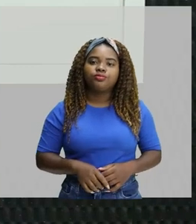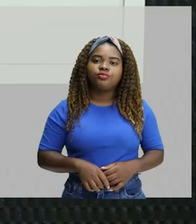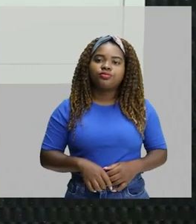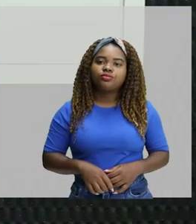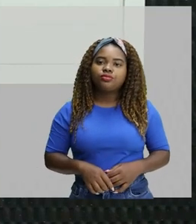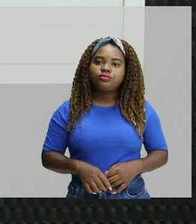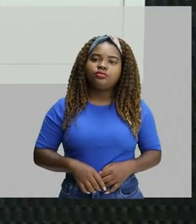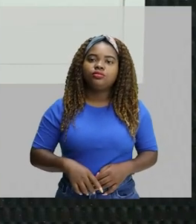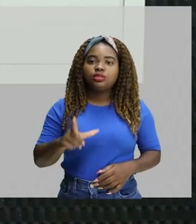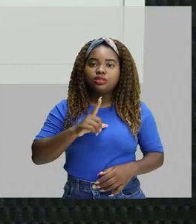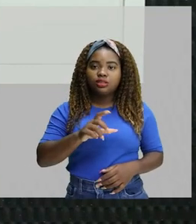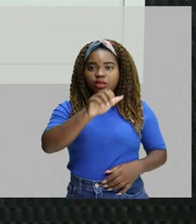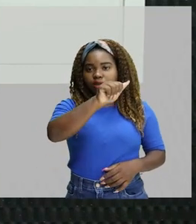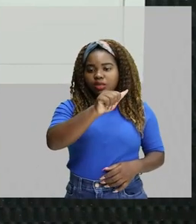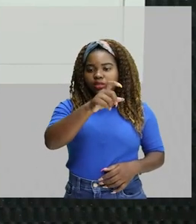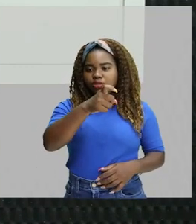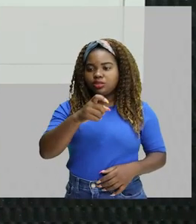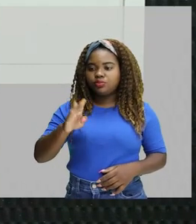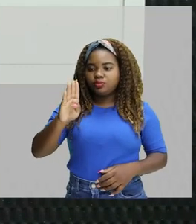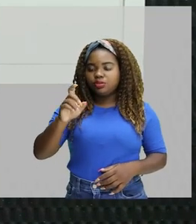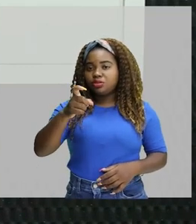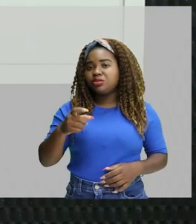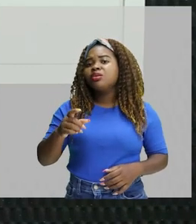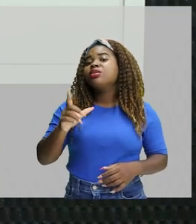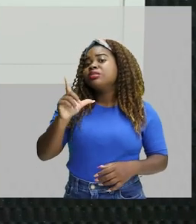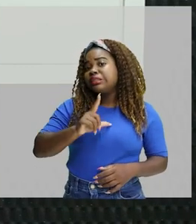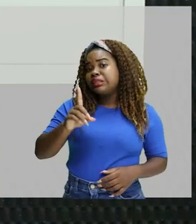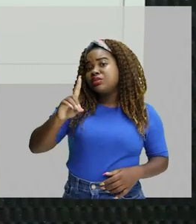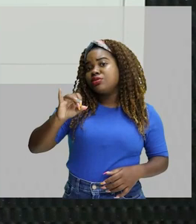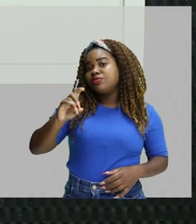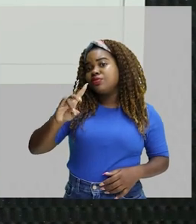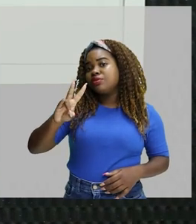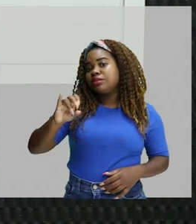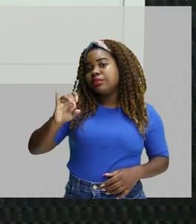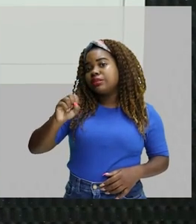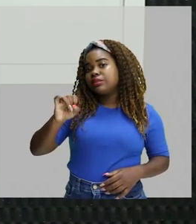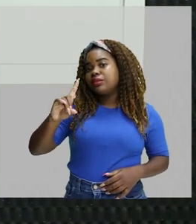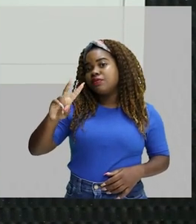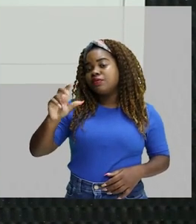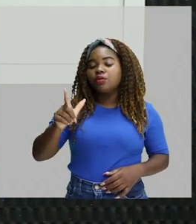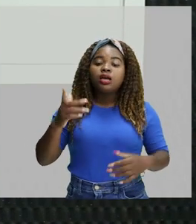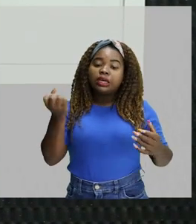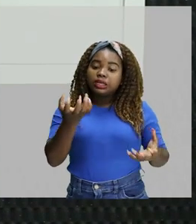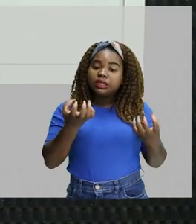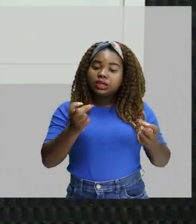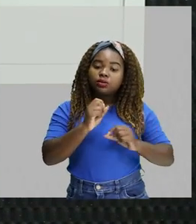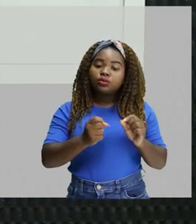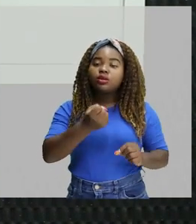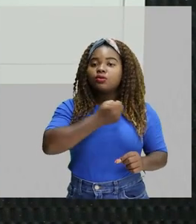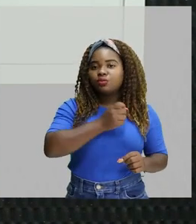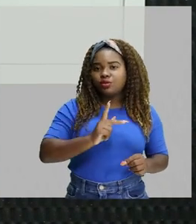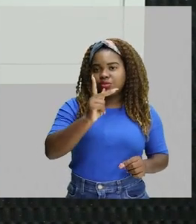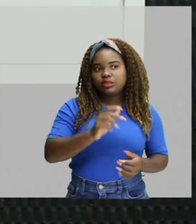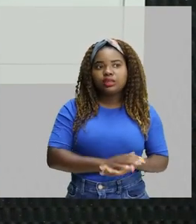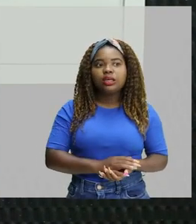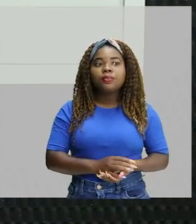né Por BX seja divisível Ora como é que eu faço para encontrar o valor de k ora então isso aqui tem que dar zero turma